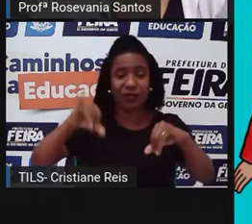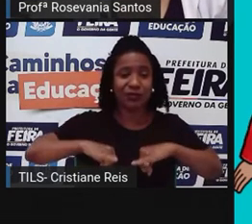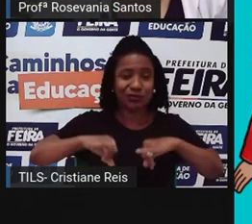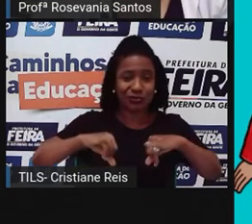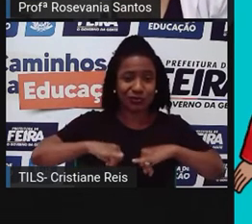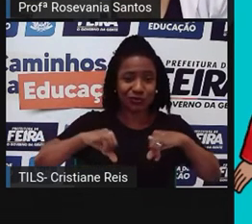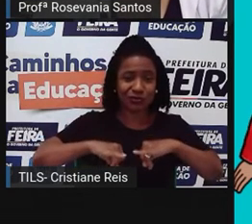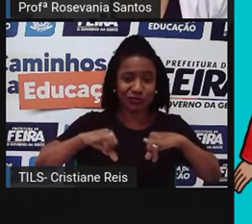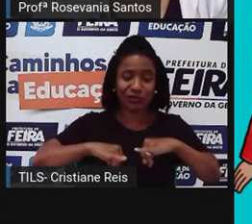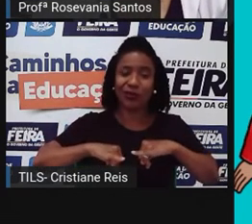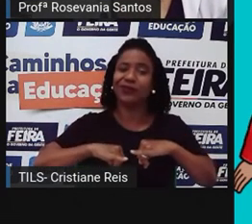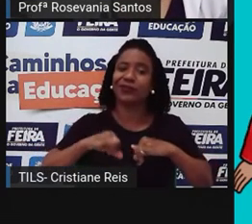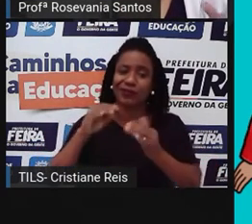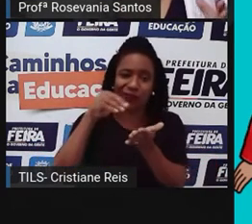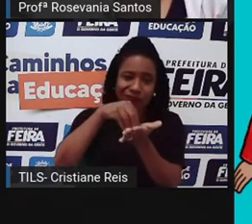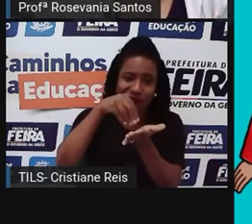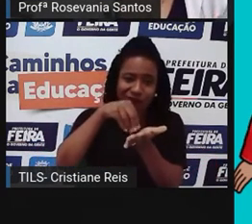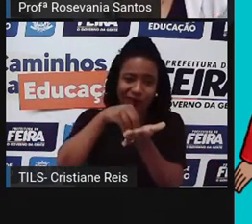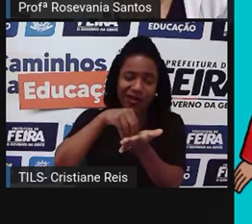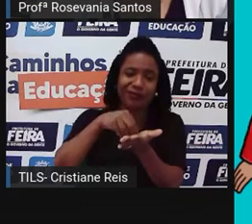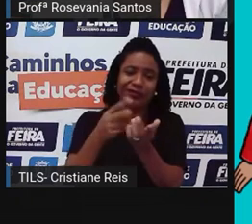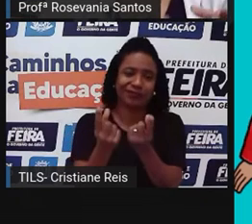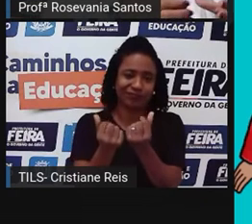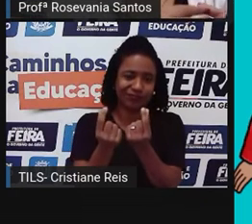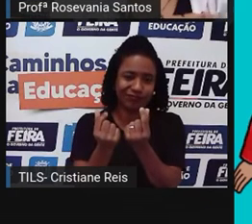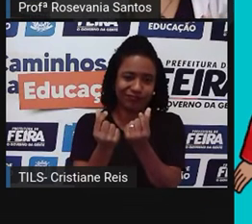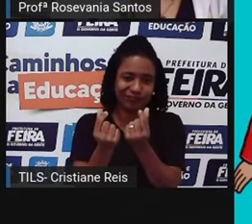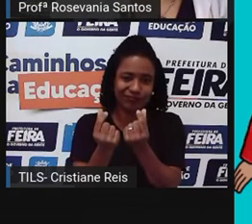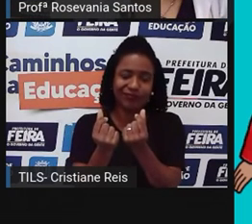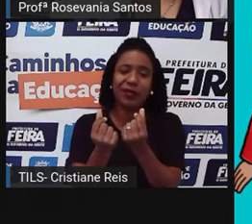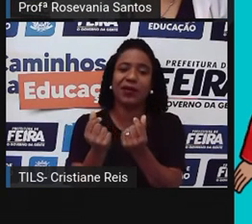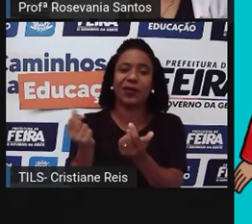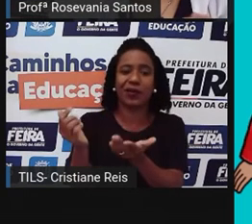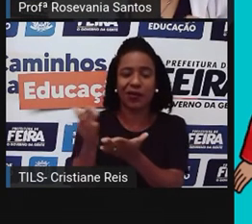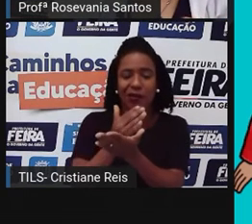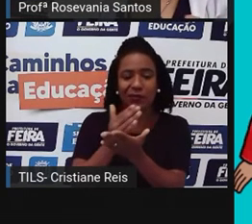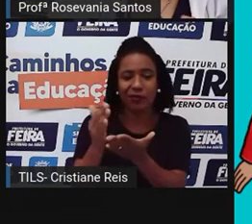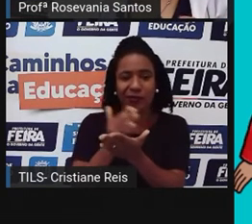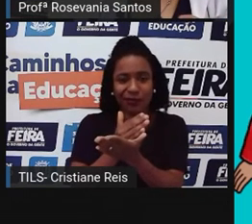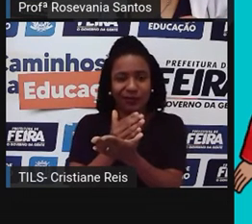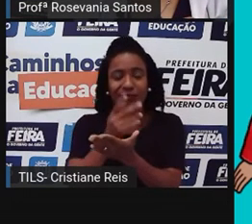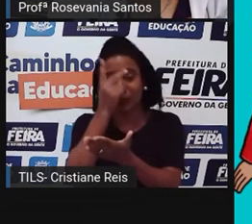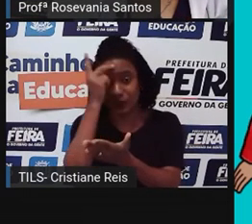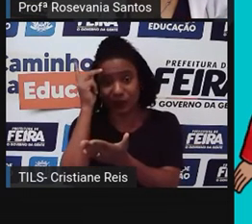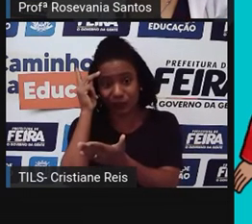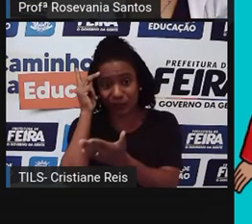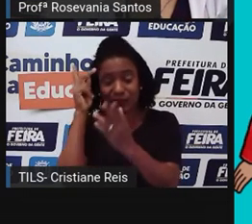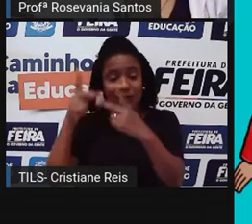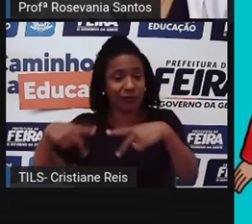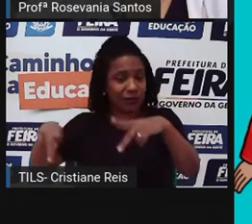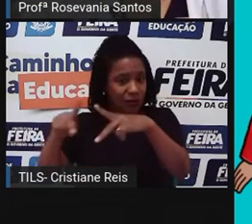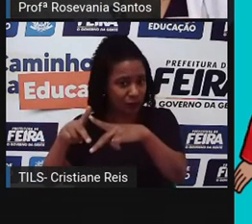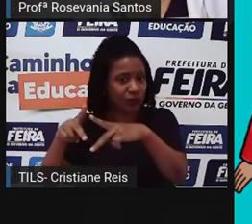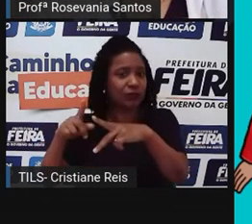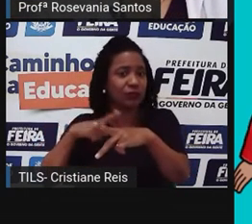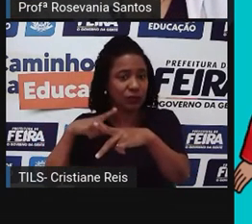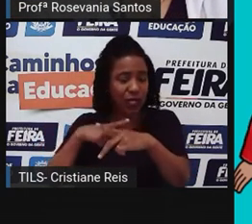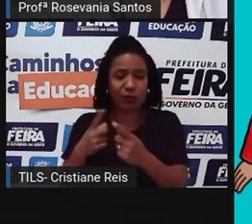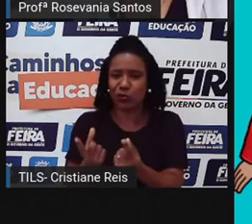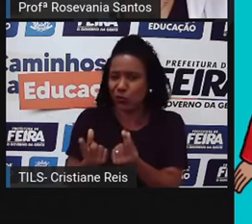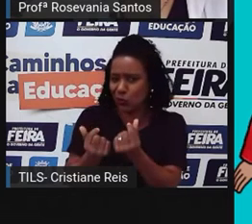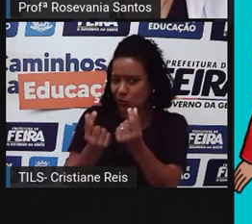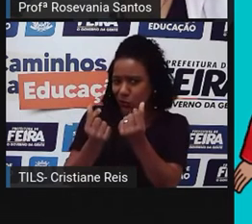alta mesmo, concentração de renda. O que que é isso? Pouquíssima parcela da população ficam com